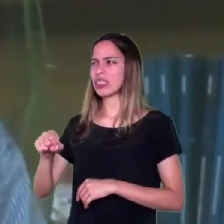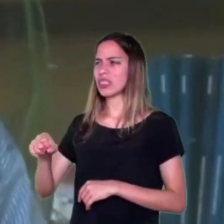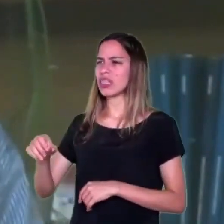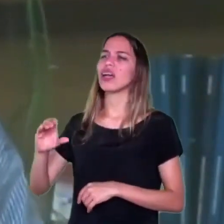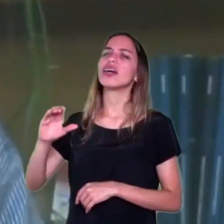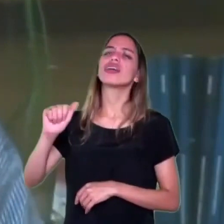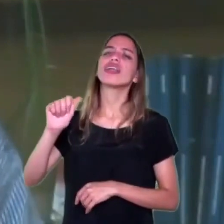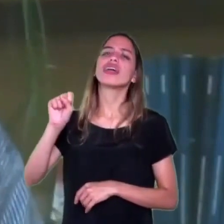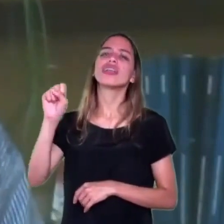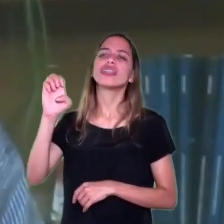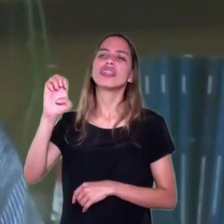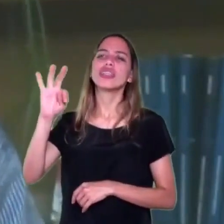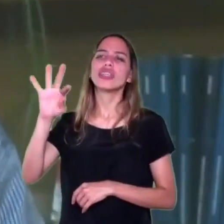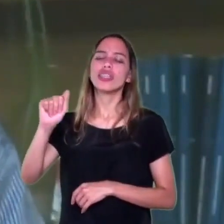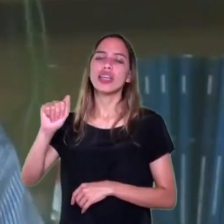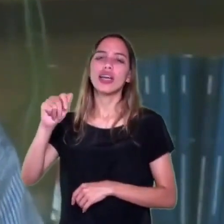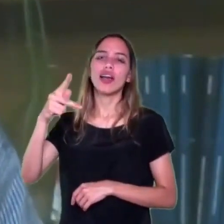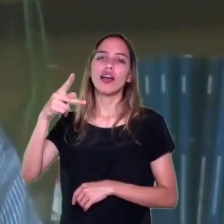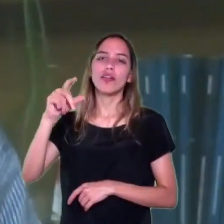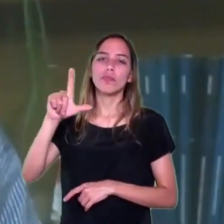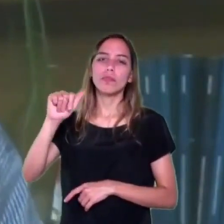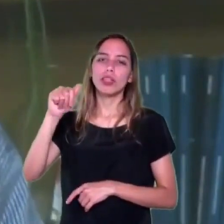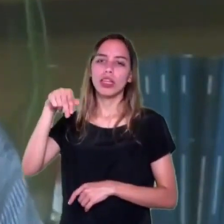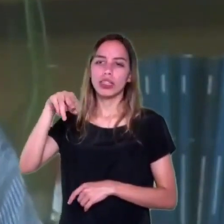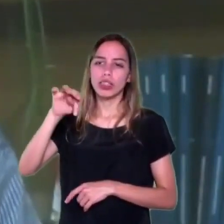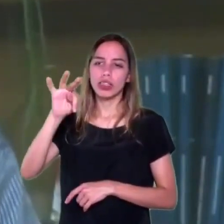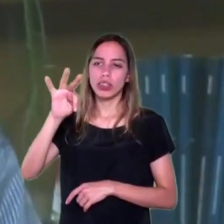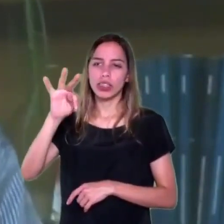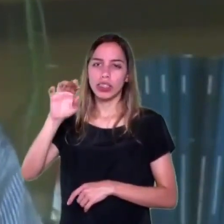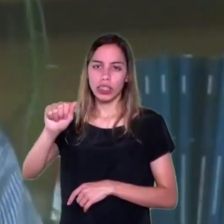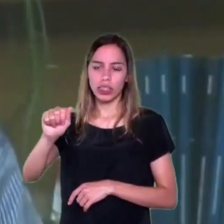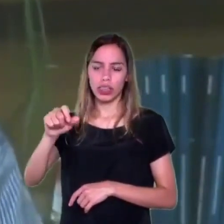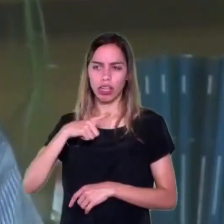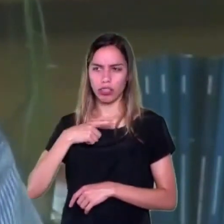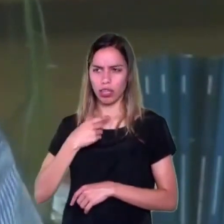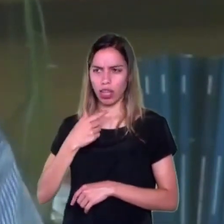saudoso Bussunda, o Hubert, o Reinaldo Azevedo,